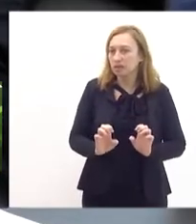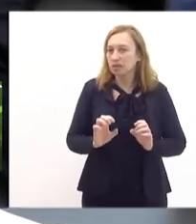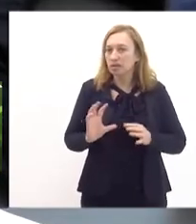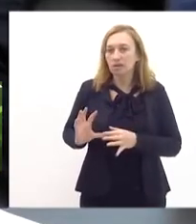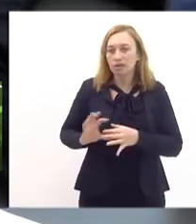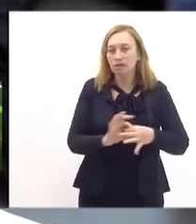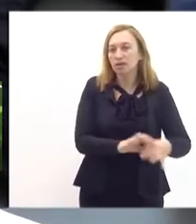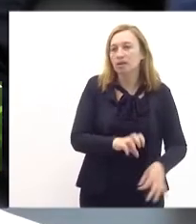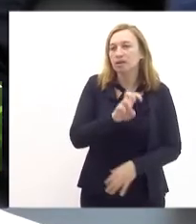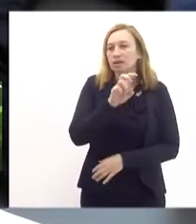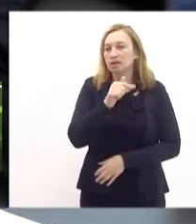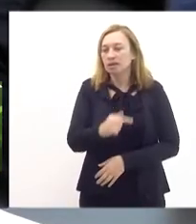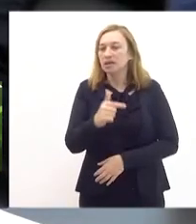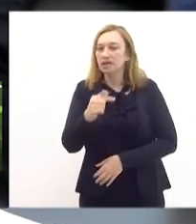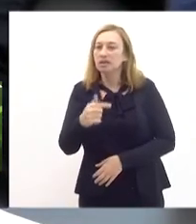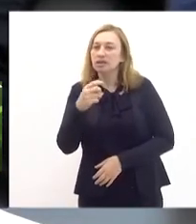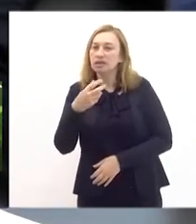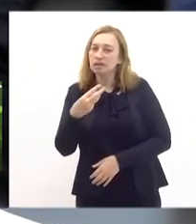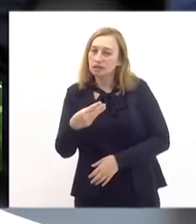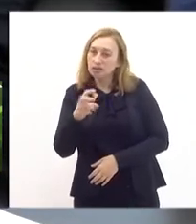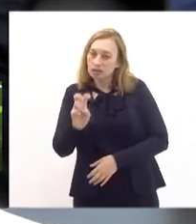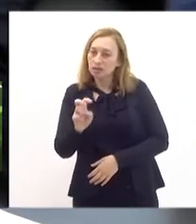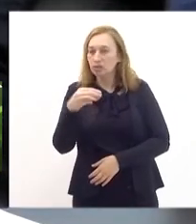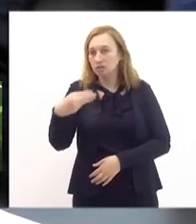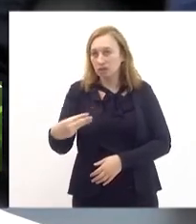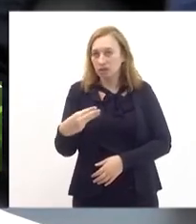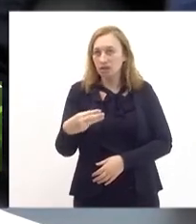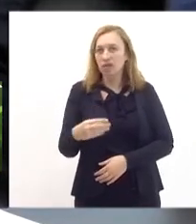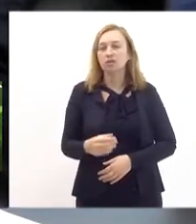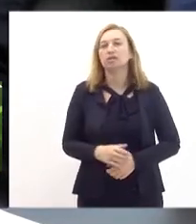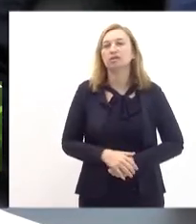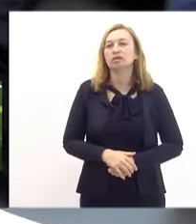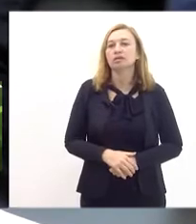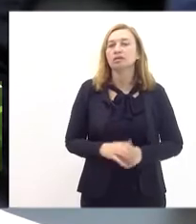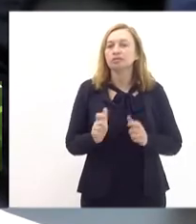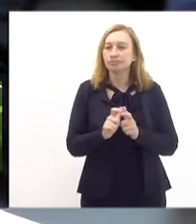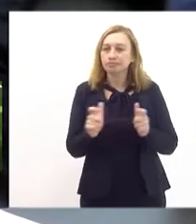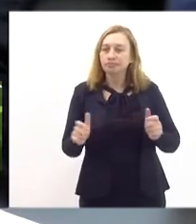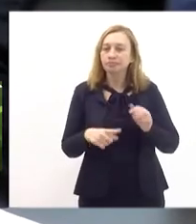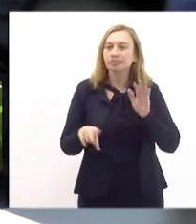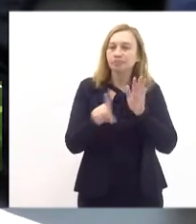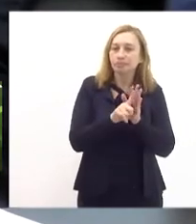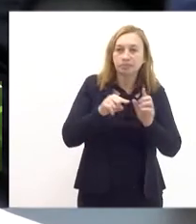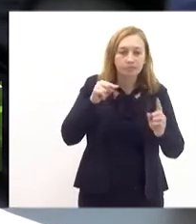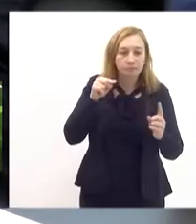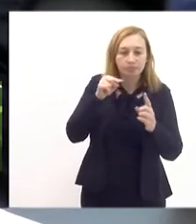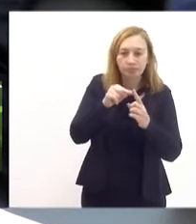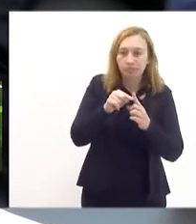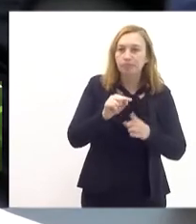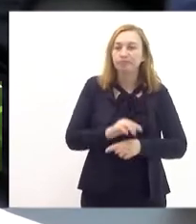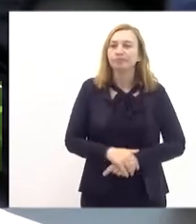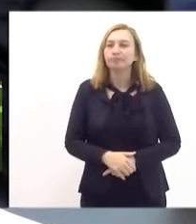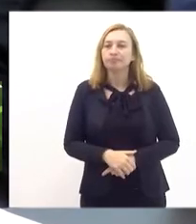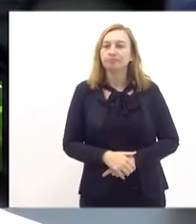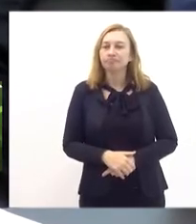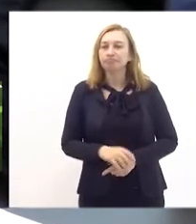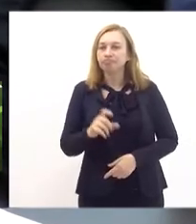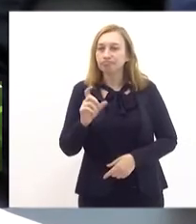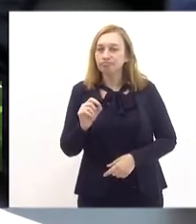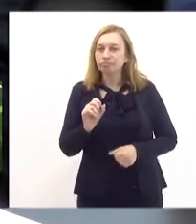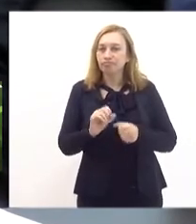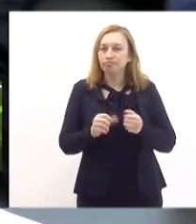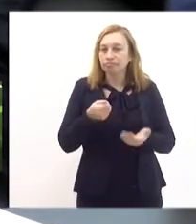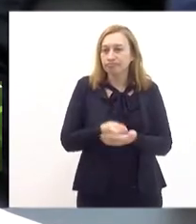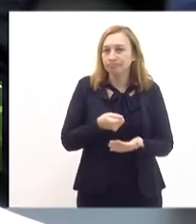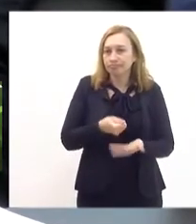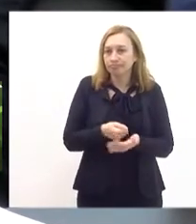lei 7753, a questão da abrangência da lei, dos objetivos, do que vai ser